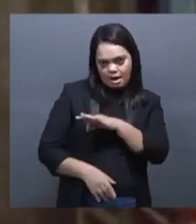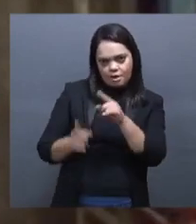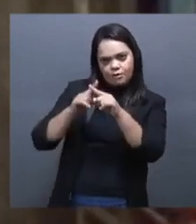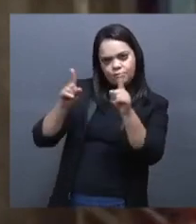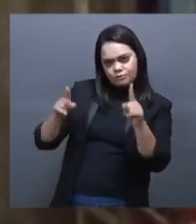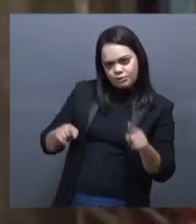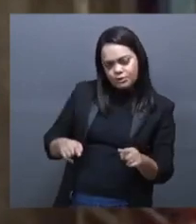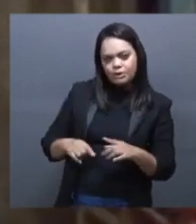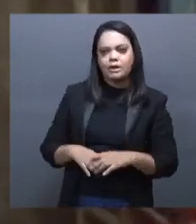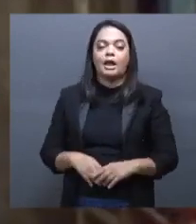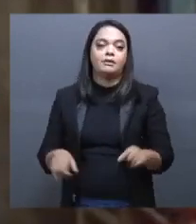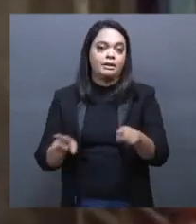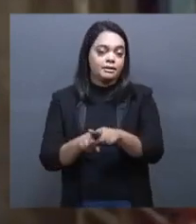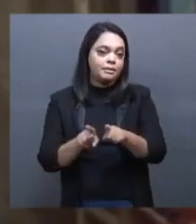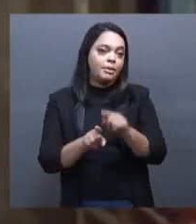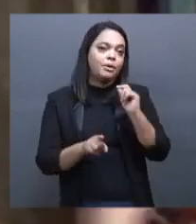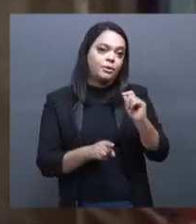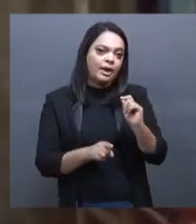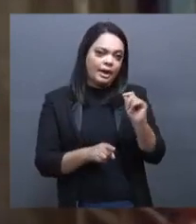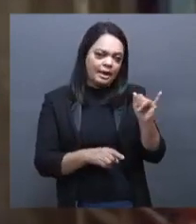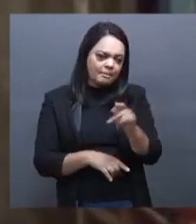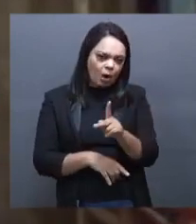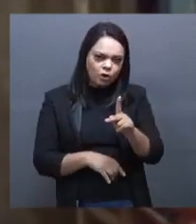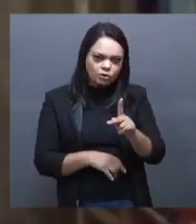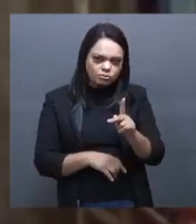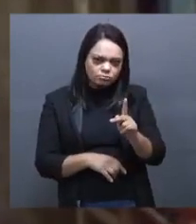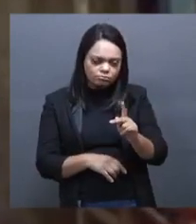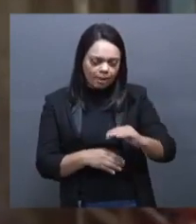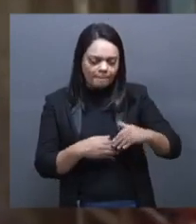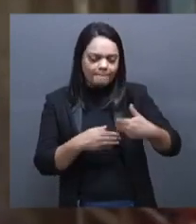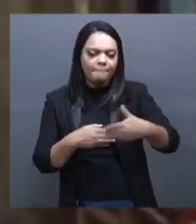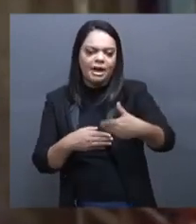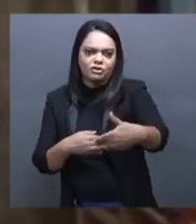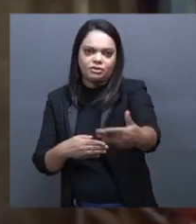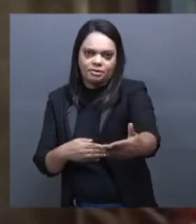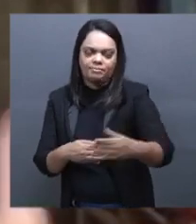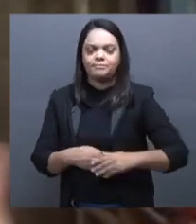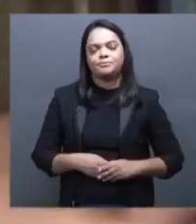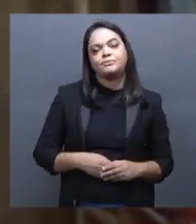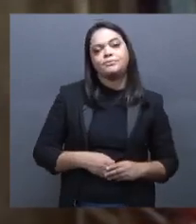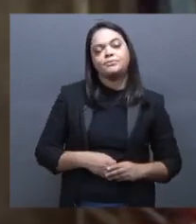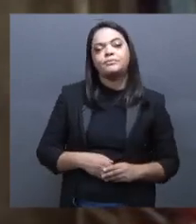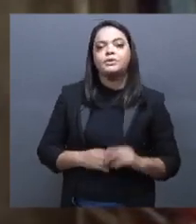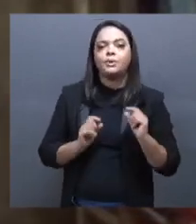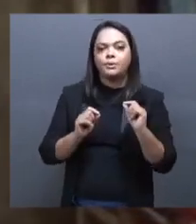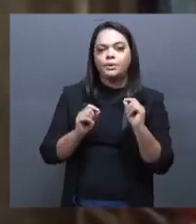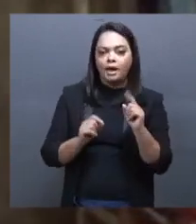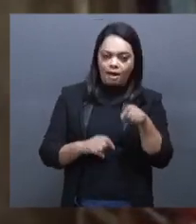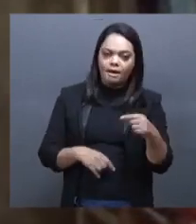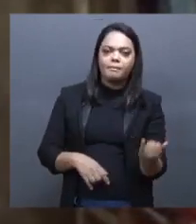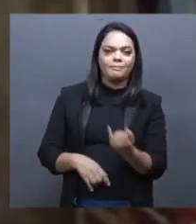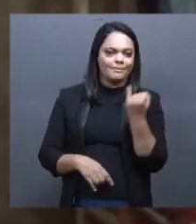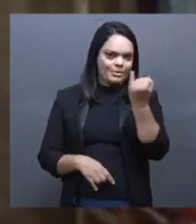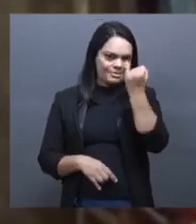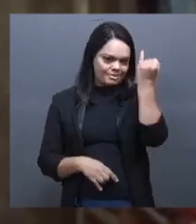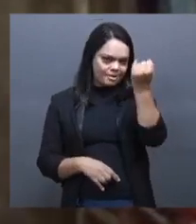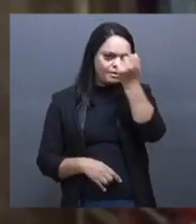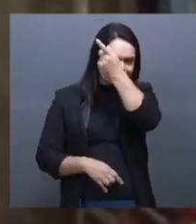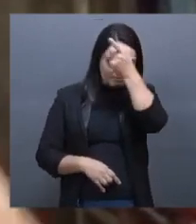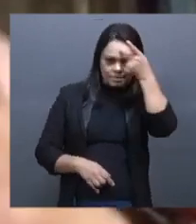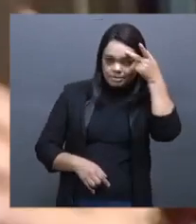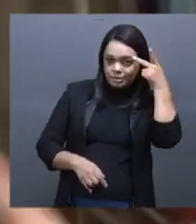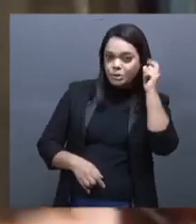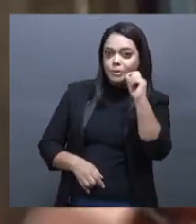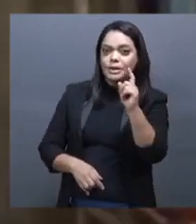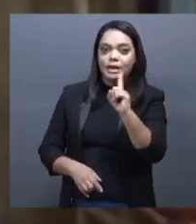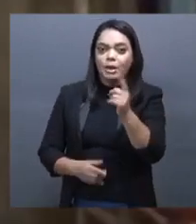aí de adiamento de tributos, né? É uma outra medida importante para garantir que não haja perda de renda aos trabalhadores,